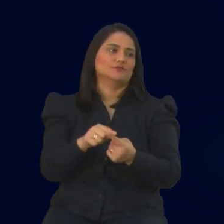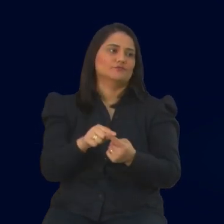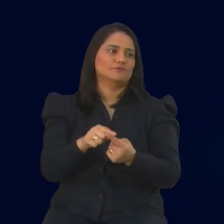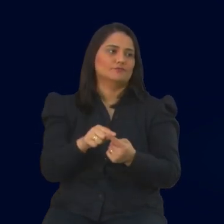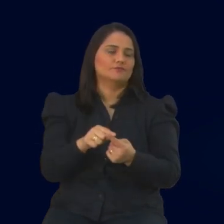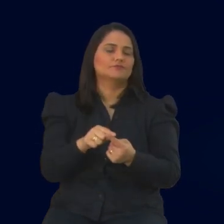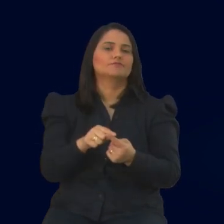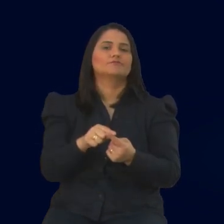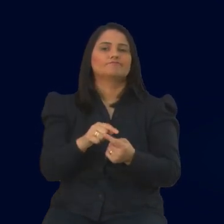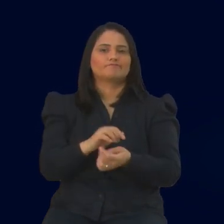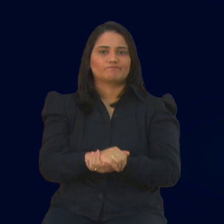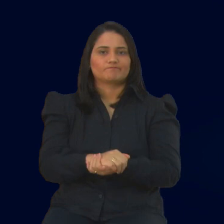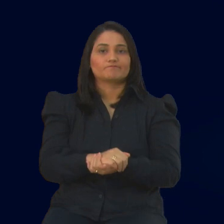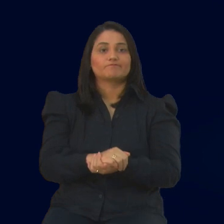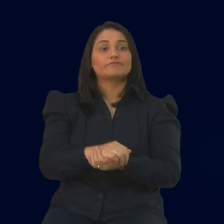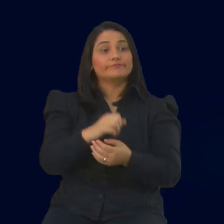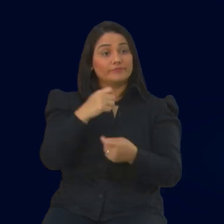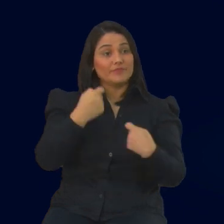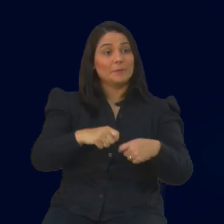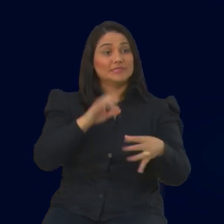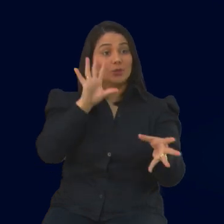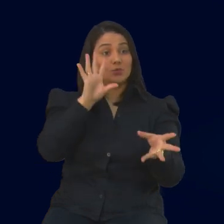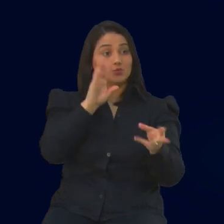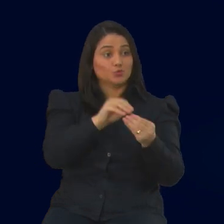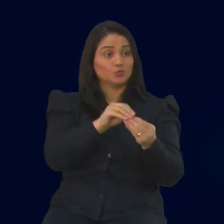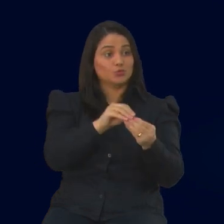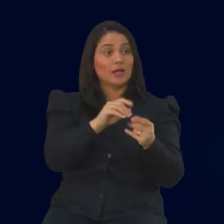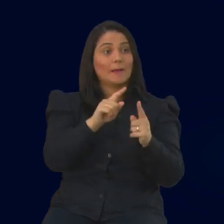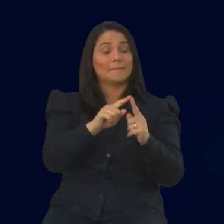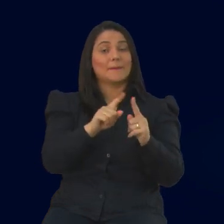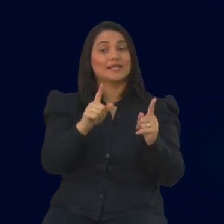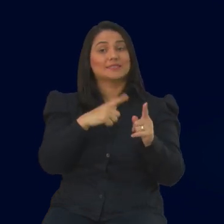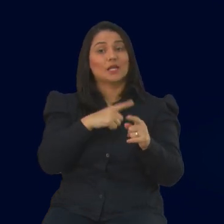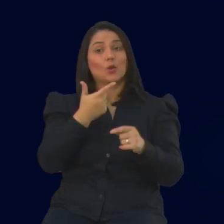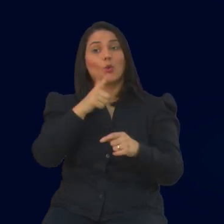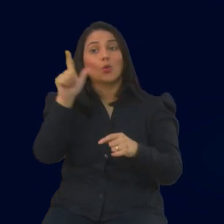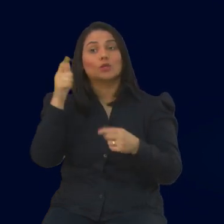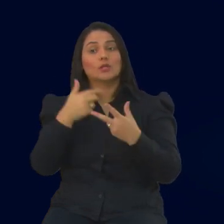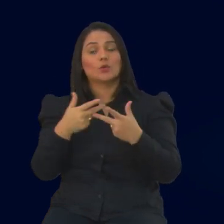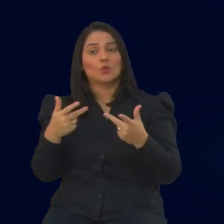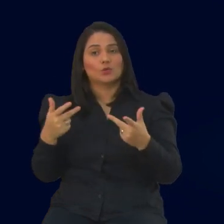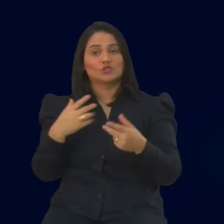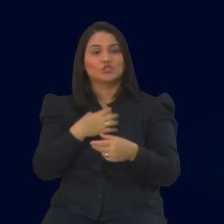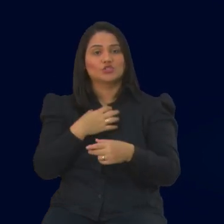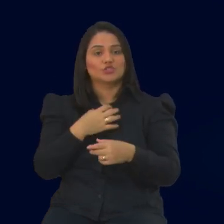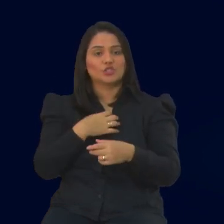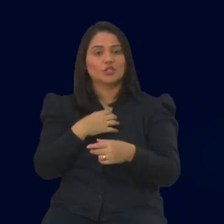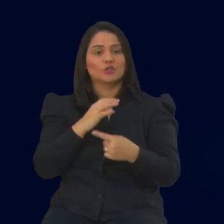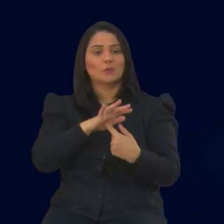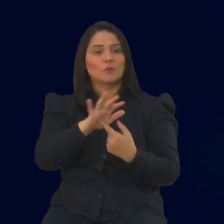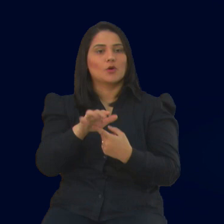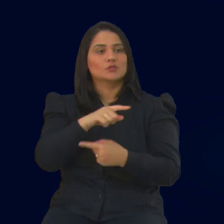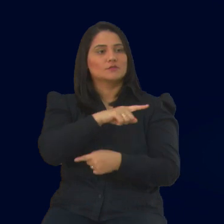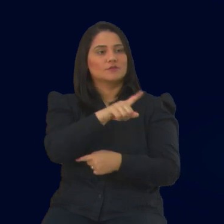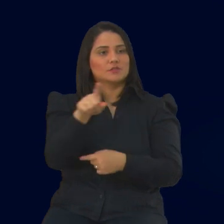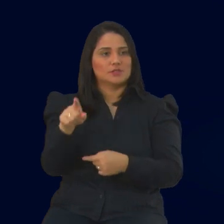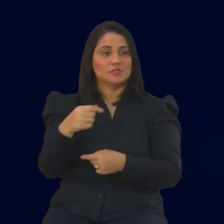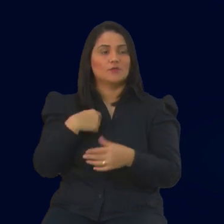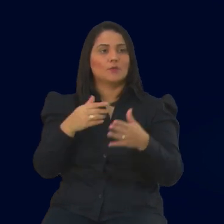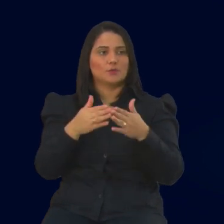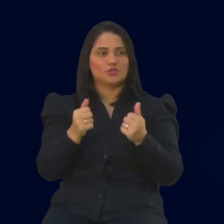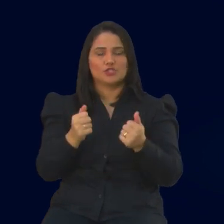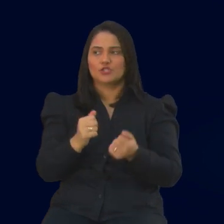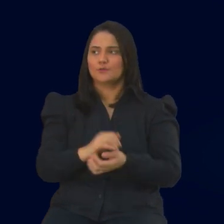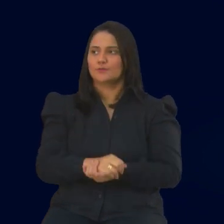Além de ser sucinta, a mensagem tem uma outra característica que eu quero mostrar para vocês através de um pedido. Então,